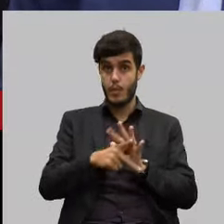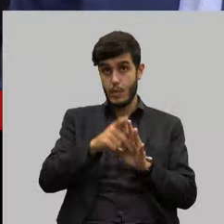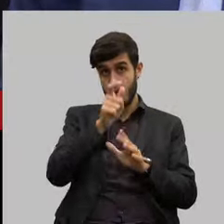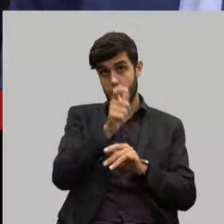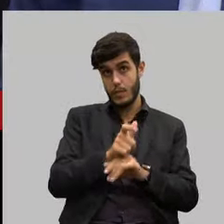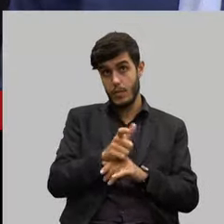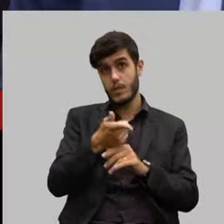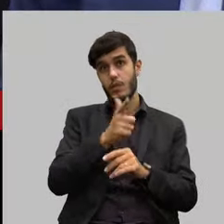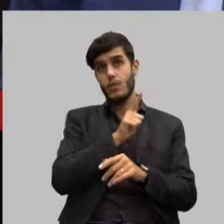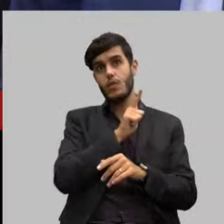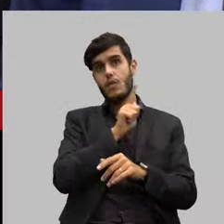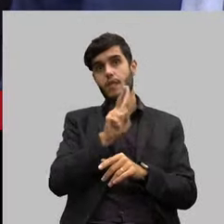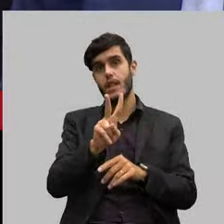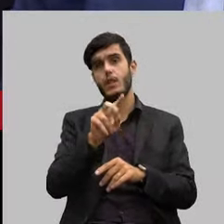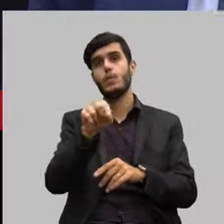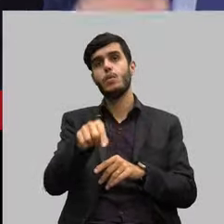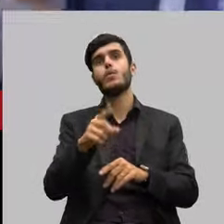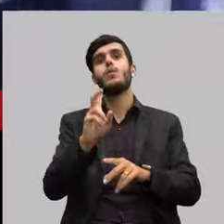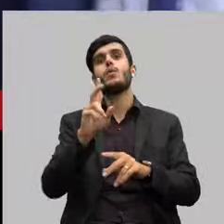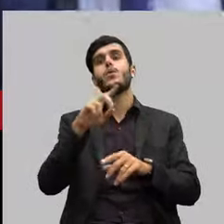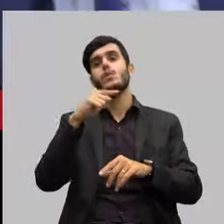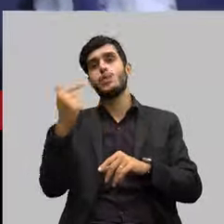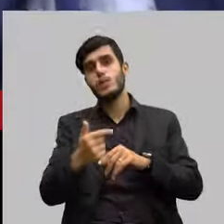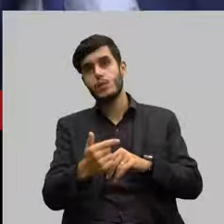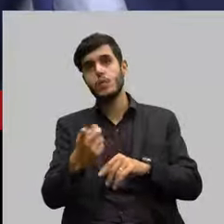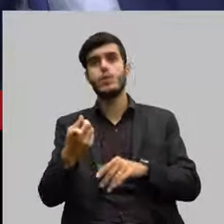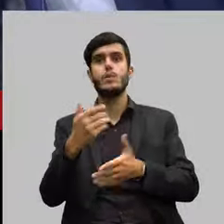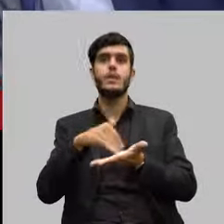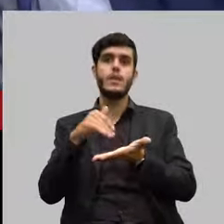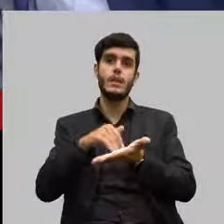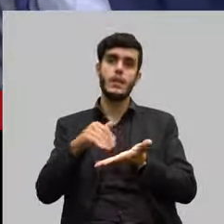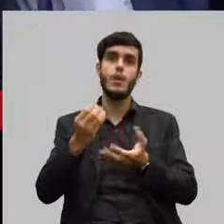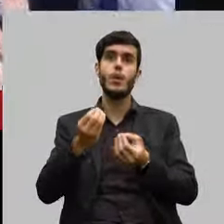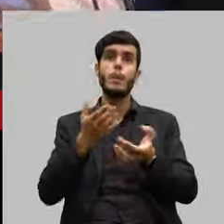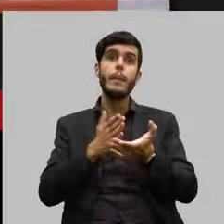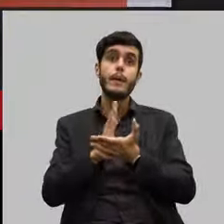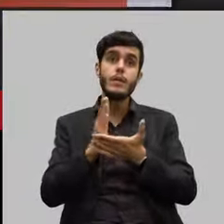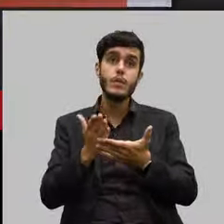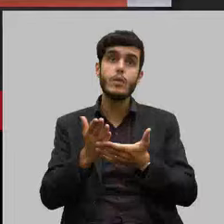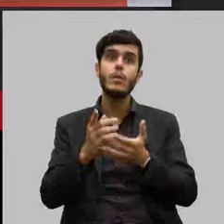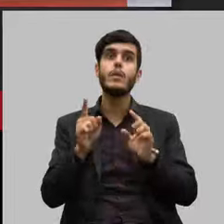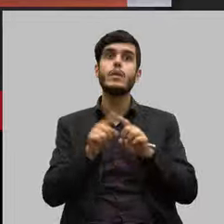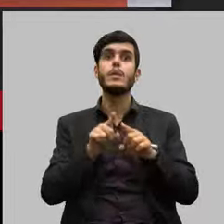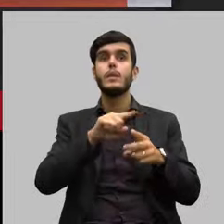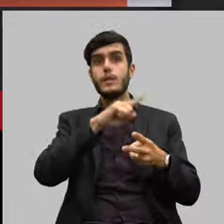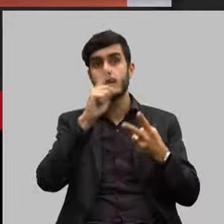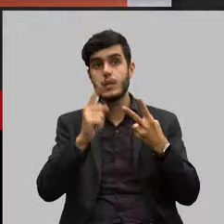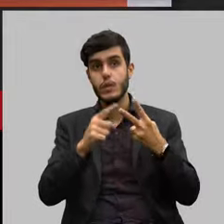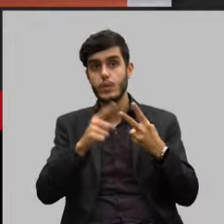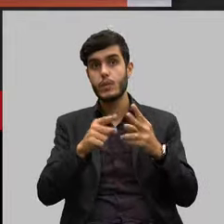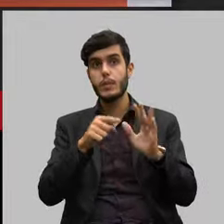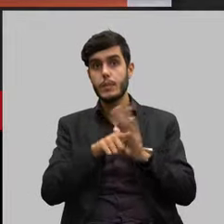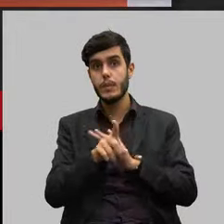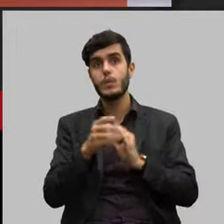Governador vice secretários e e e adjuntos minha segunda pergunta secretário Qual é o planejamento que